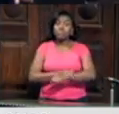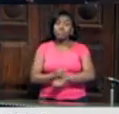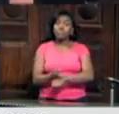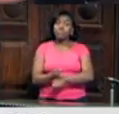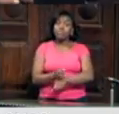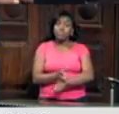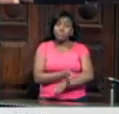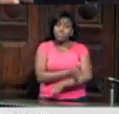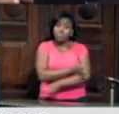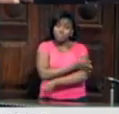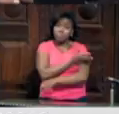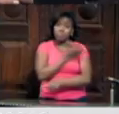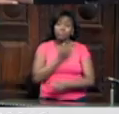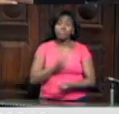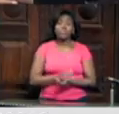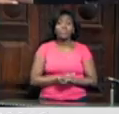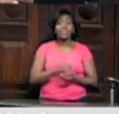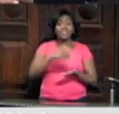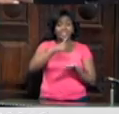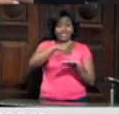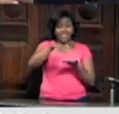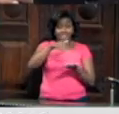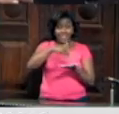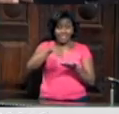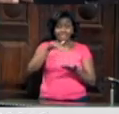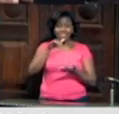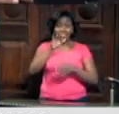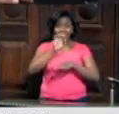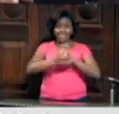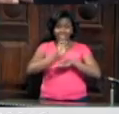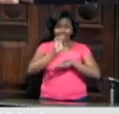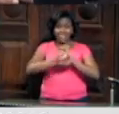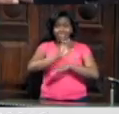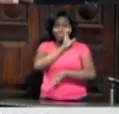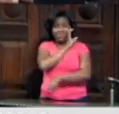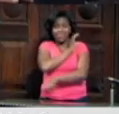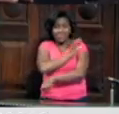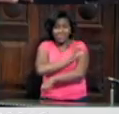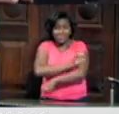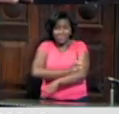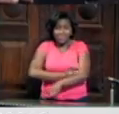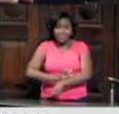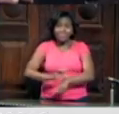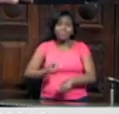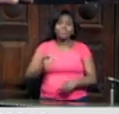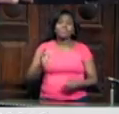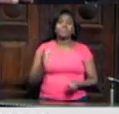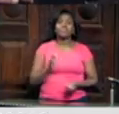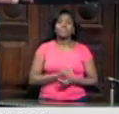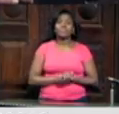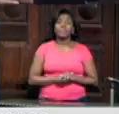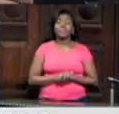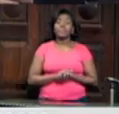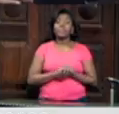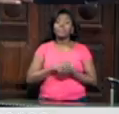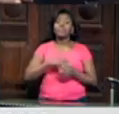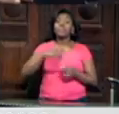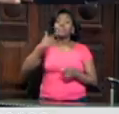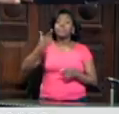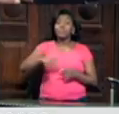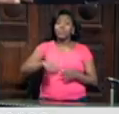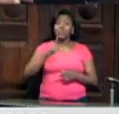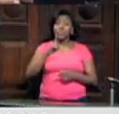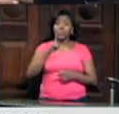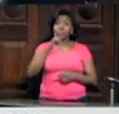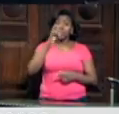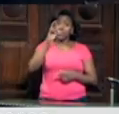academia, começando com a secretária de Estado de Cultura, Eva Dores Rosenthal, a seguir com o Dr. Omar